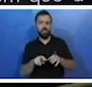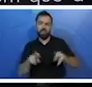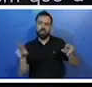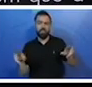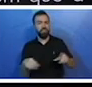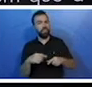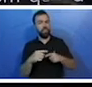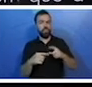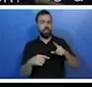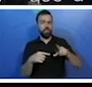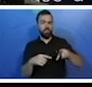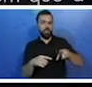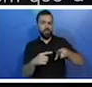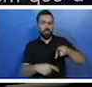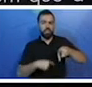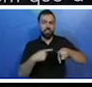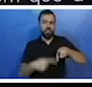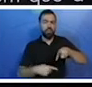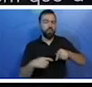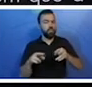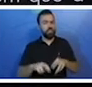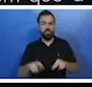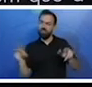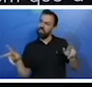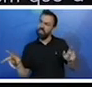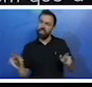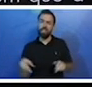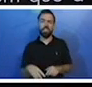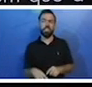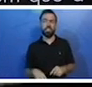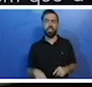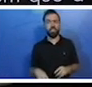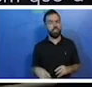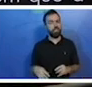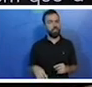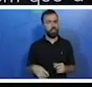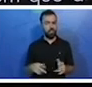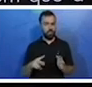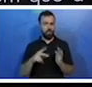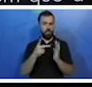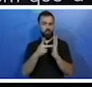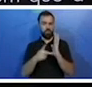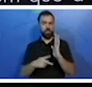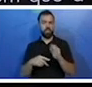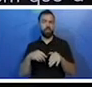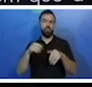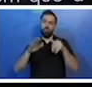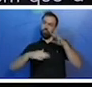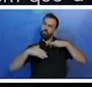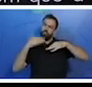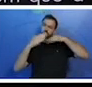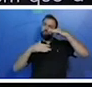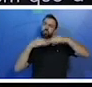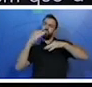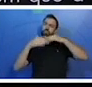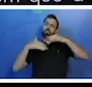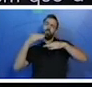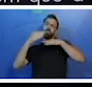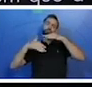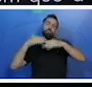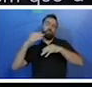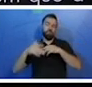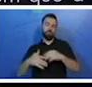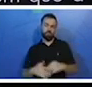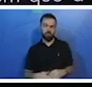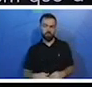das rodas, o tipo do material. E esse projeto foi evoluindo com o passar do tempo. Assim como todos os outros